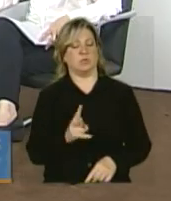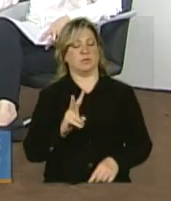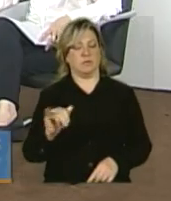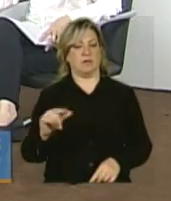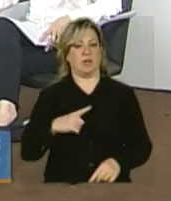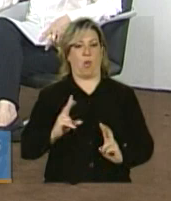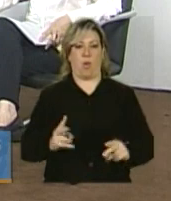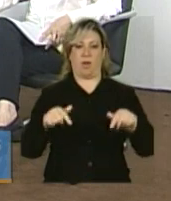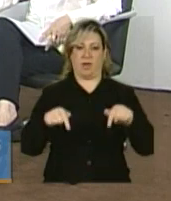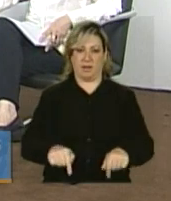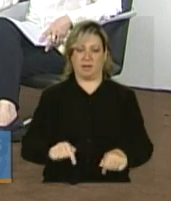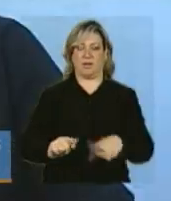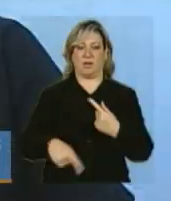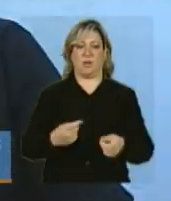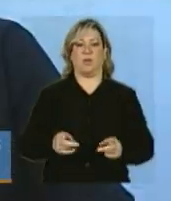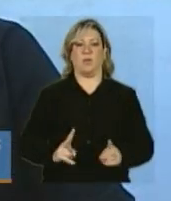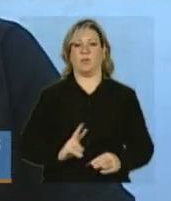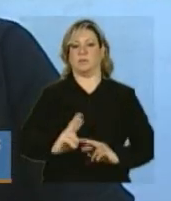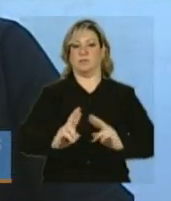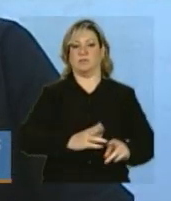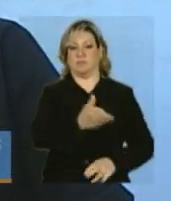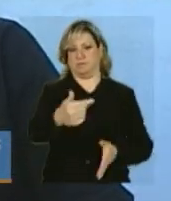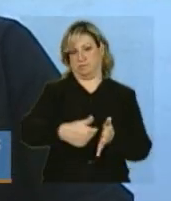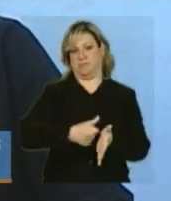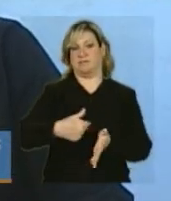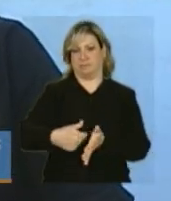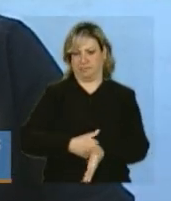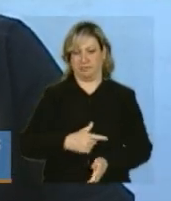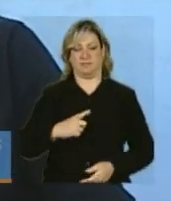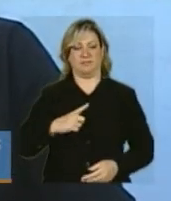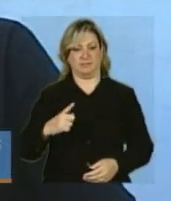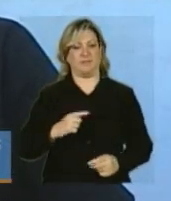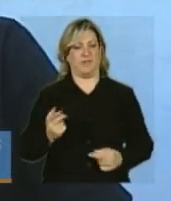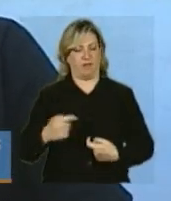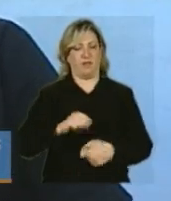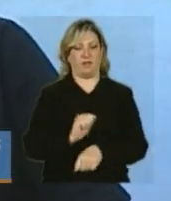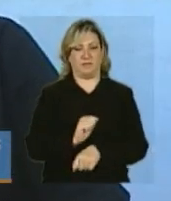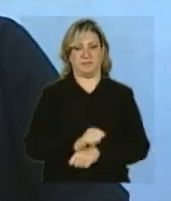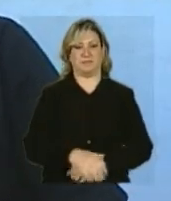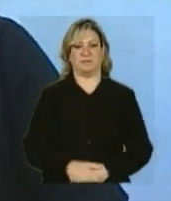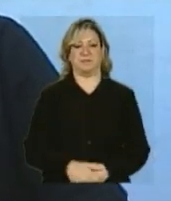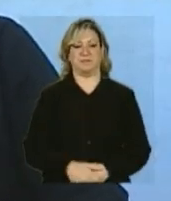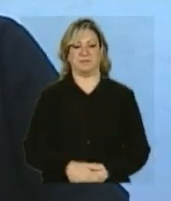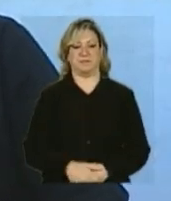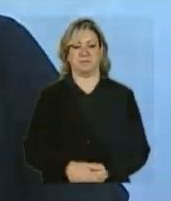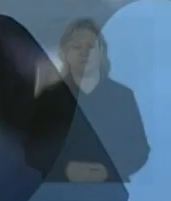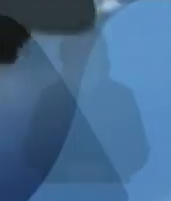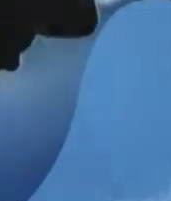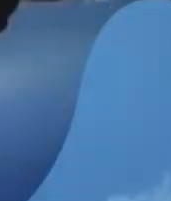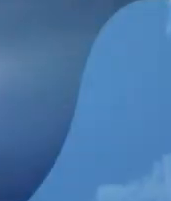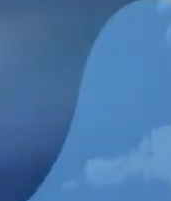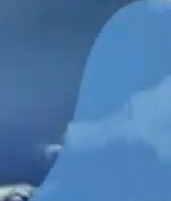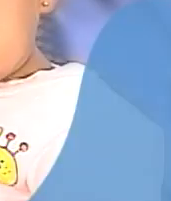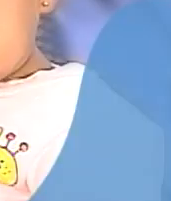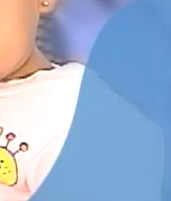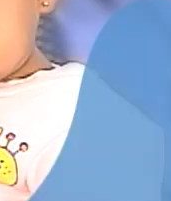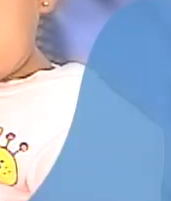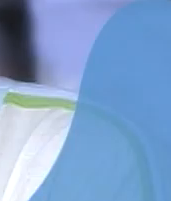de cadastro único, para continuar a responder as perguntas dos telespectadores. A gente volta já já.